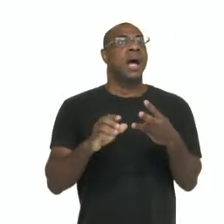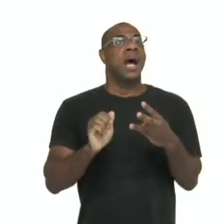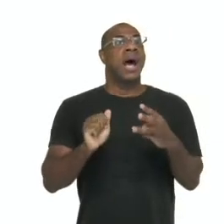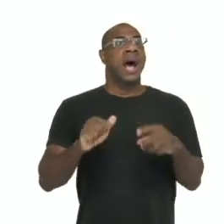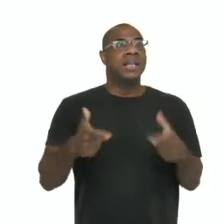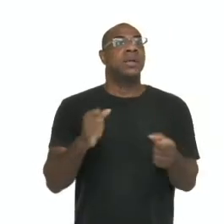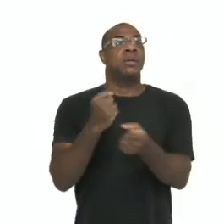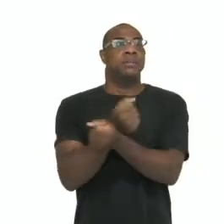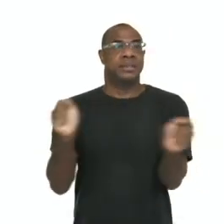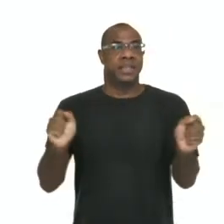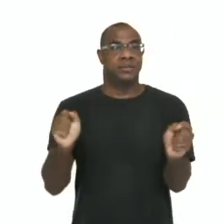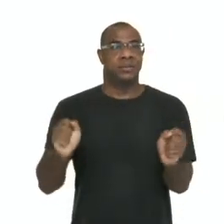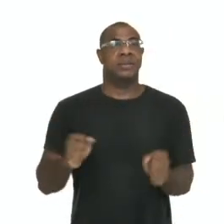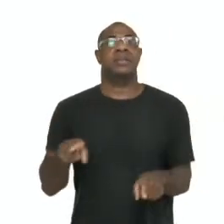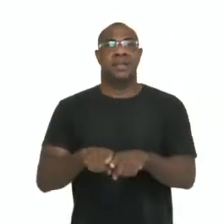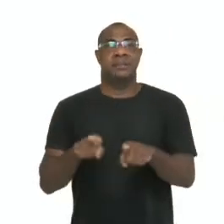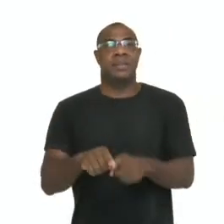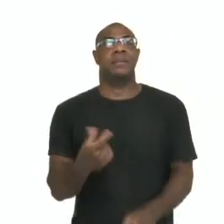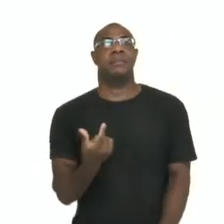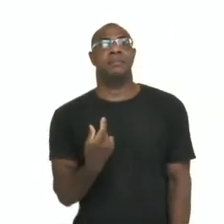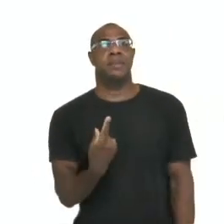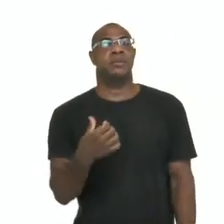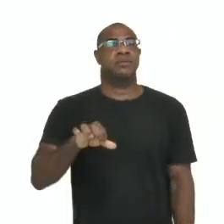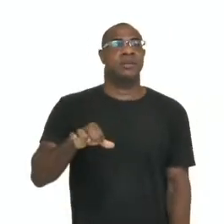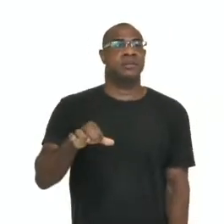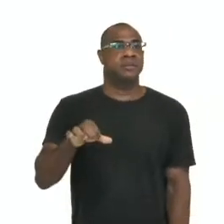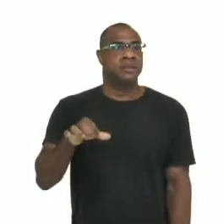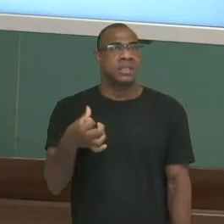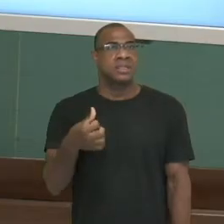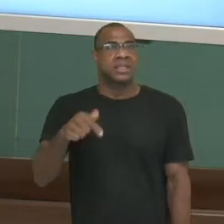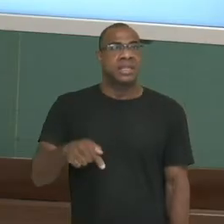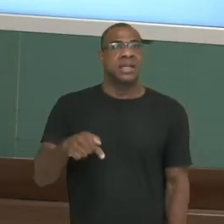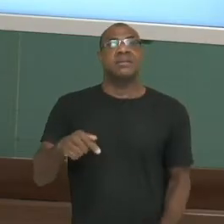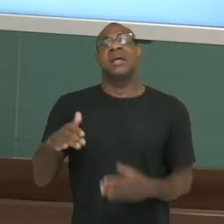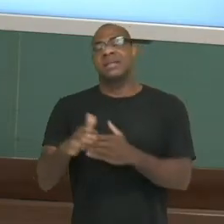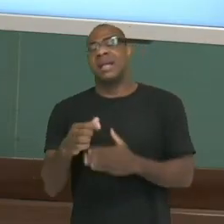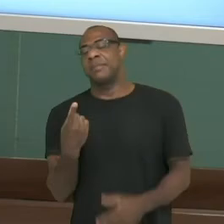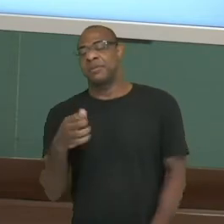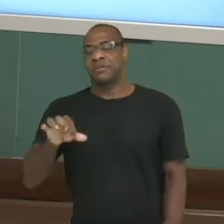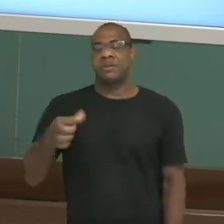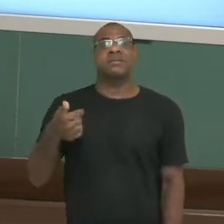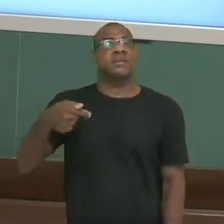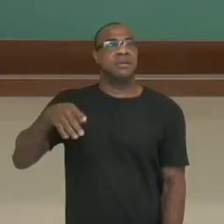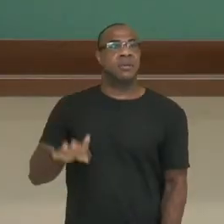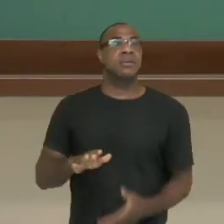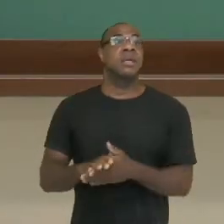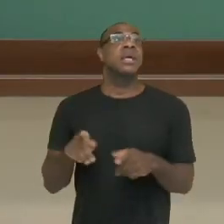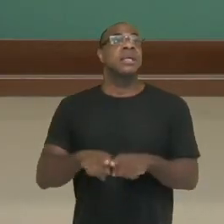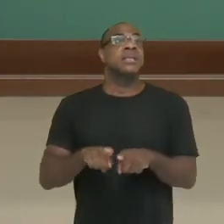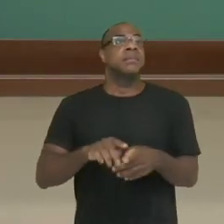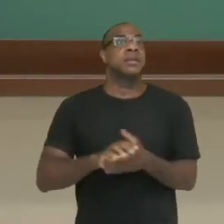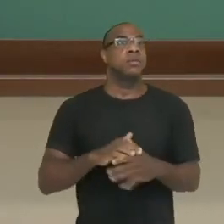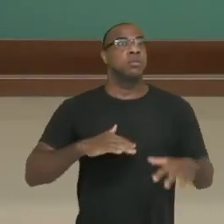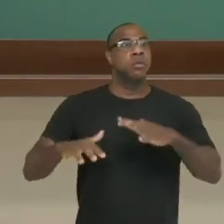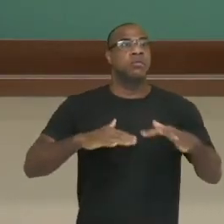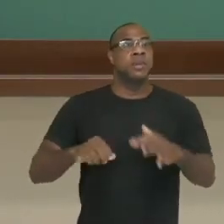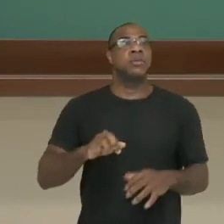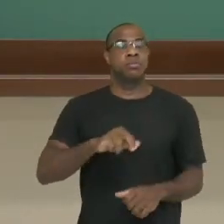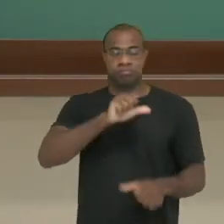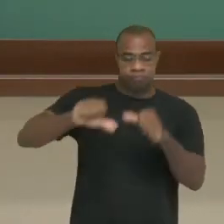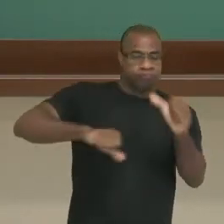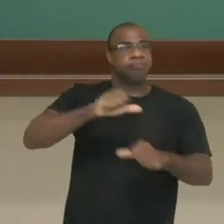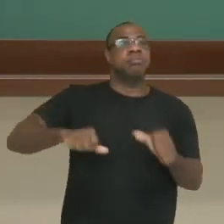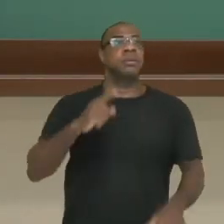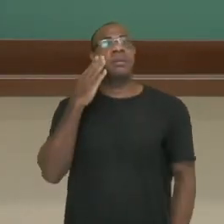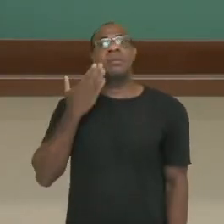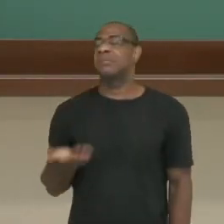a 1974. E no Rio de Janeiro, a ação do Movimento Revolucionário 8 de outubro de